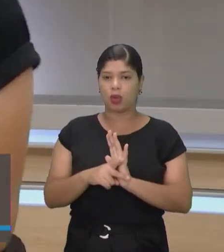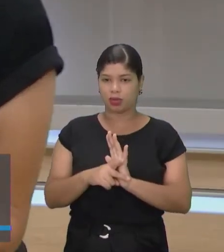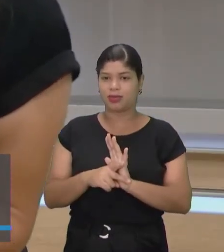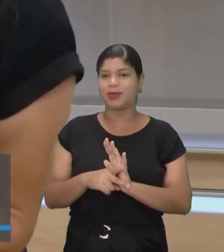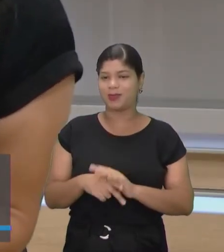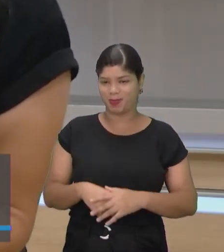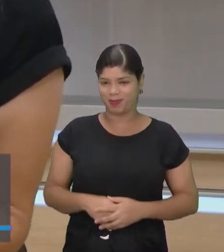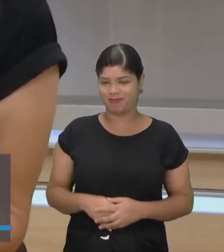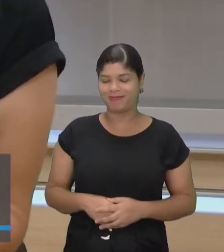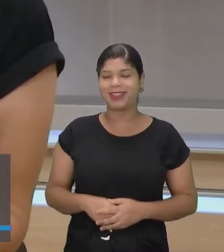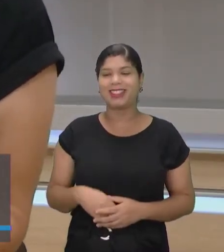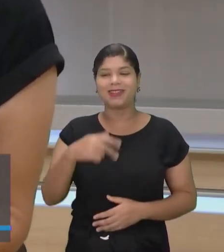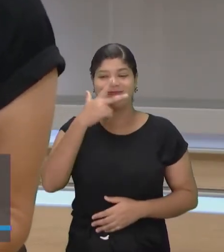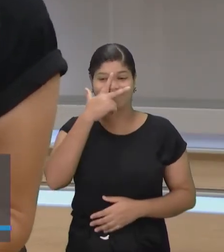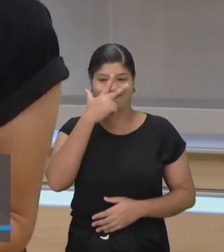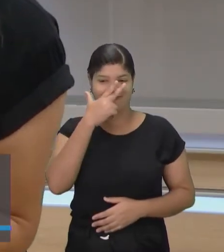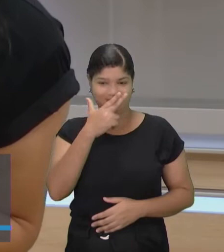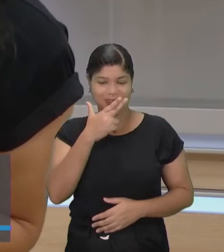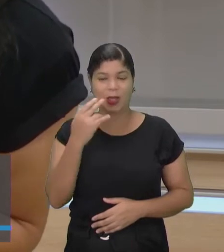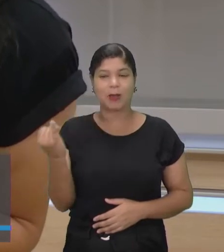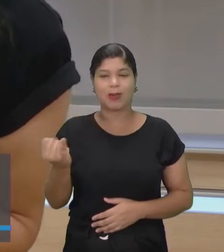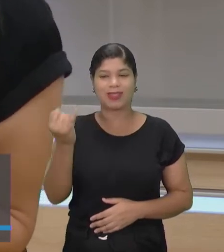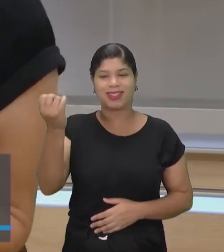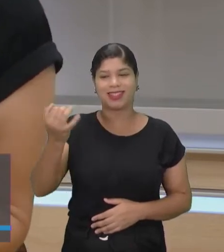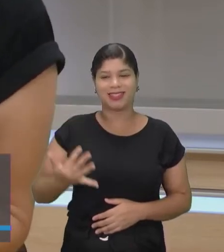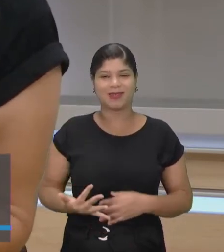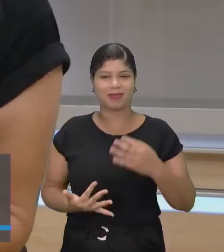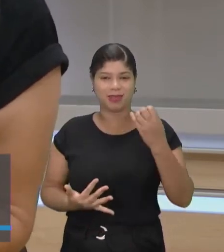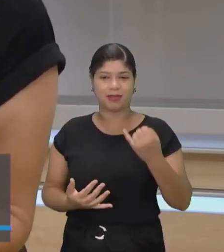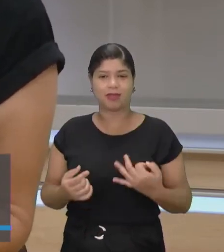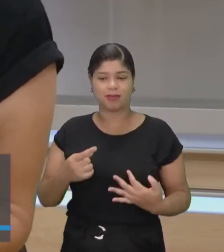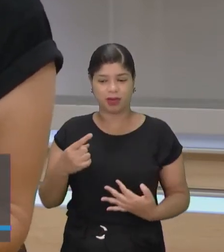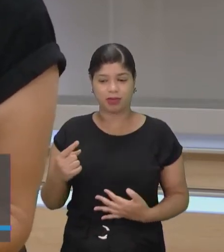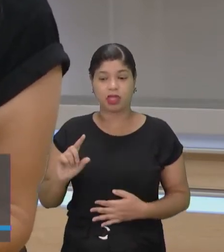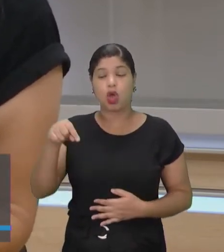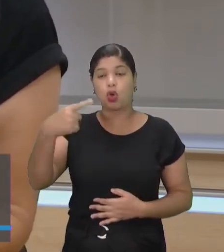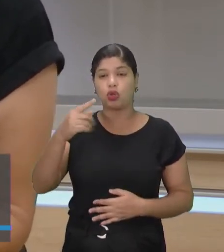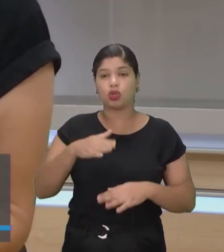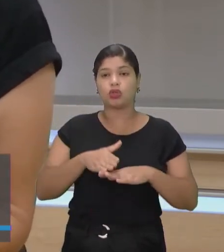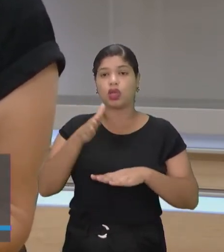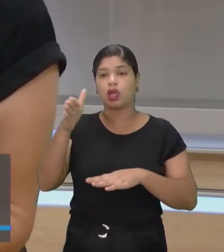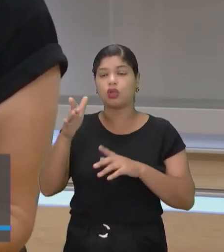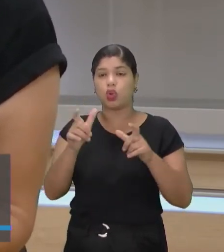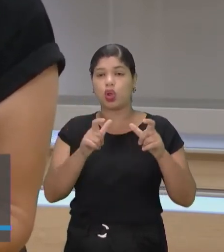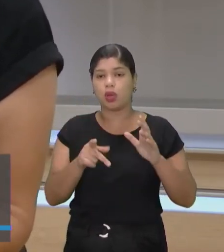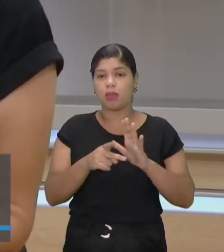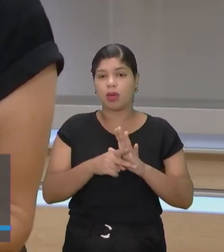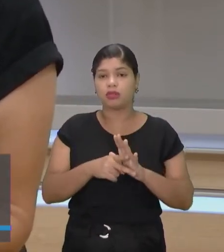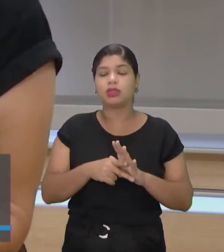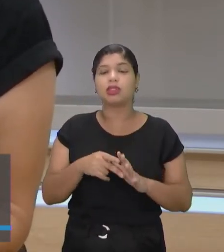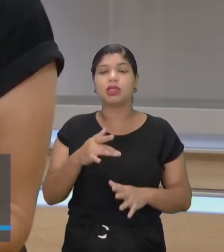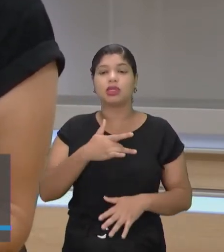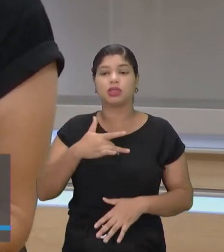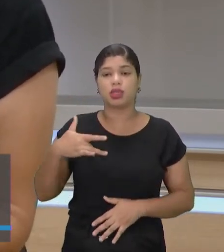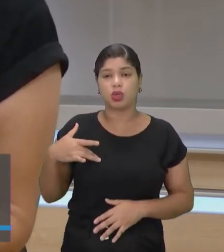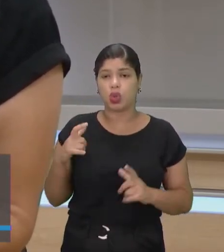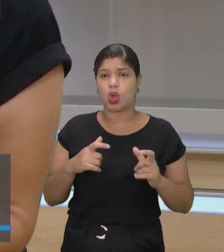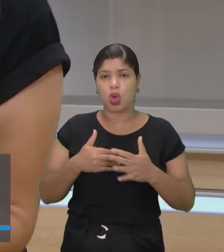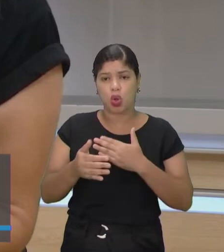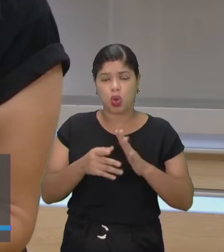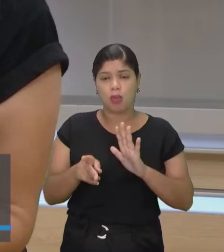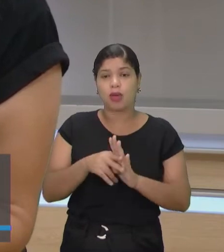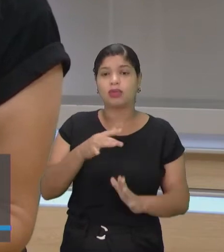até acho que vale vocês... A próxima vez que vocês forem num posto de saúde, uma AMA, enfim, um hospital, qualquer coisa da